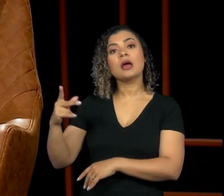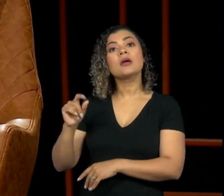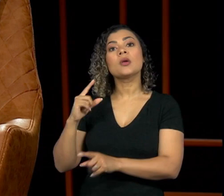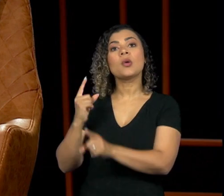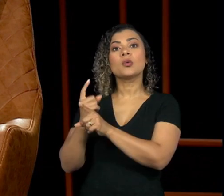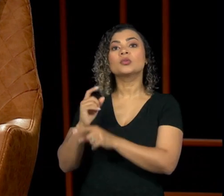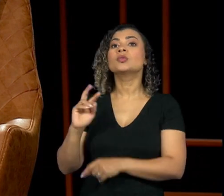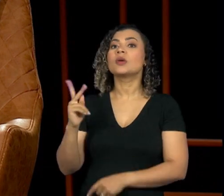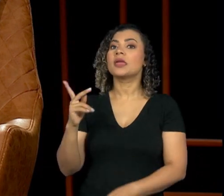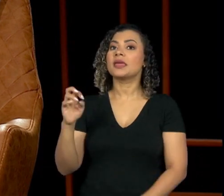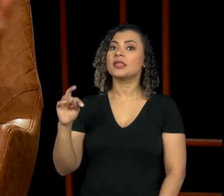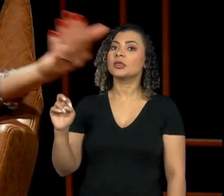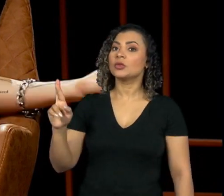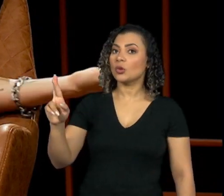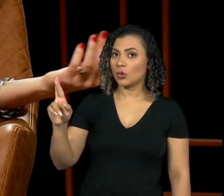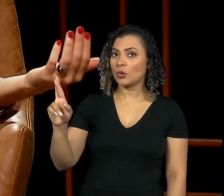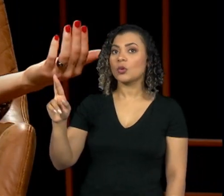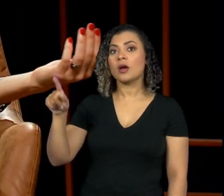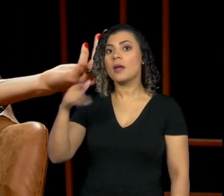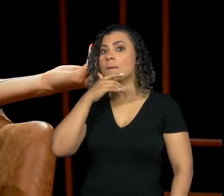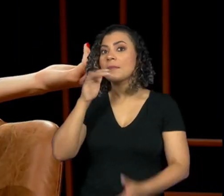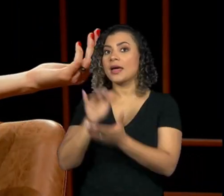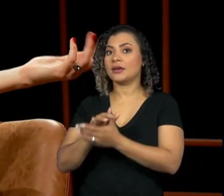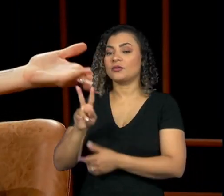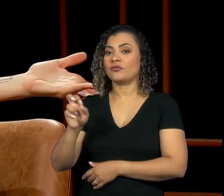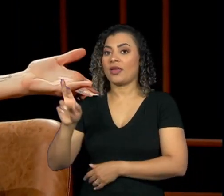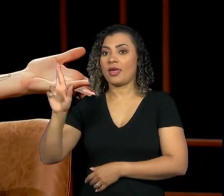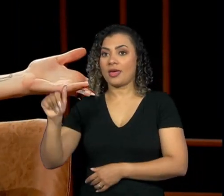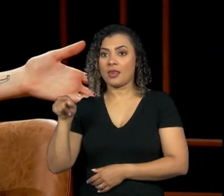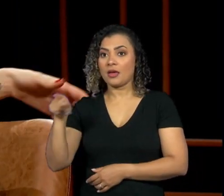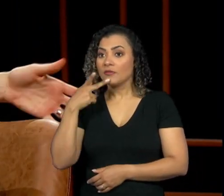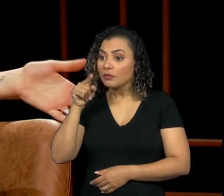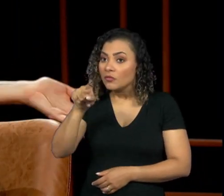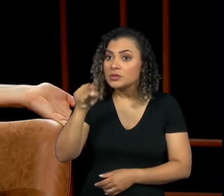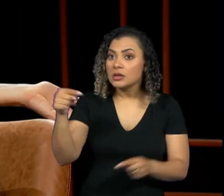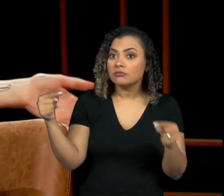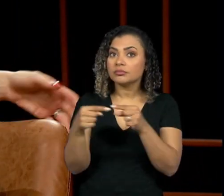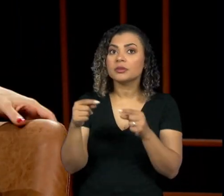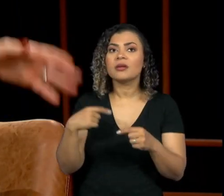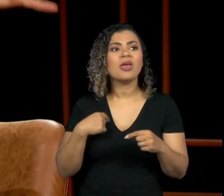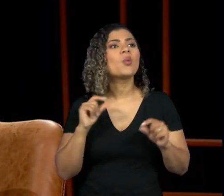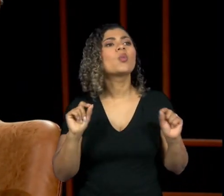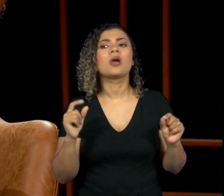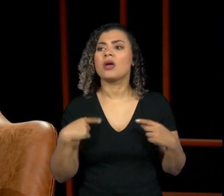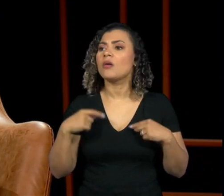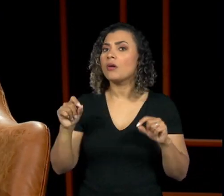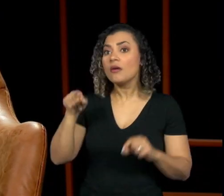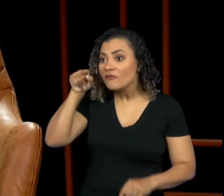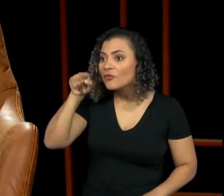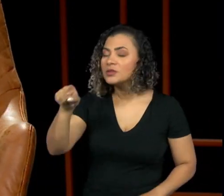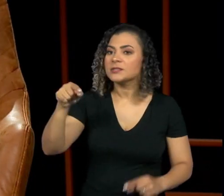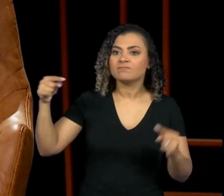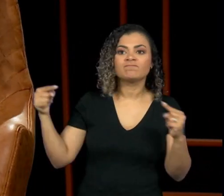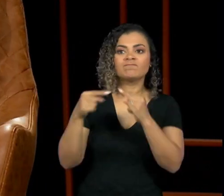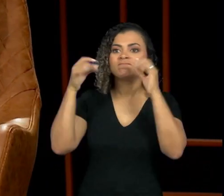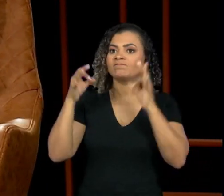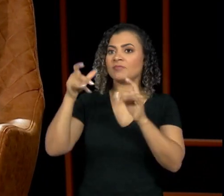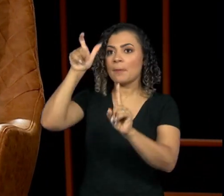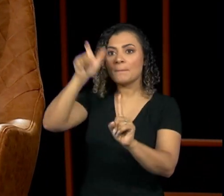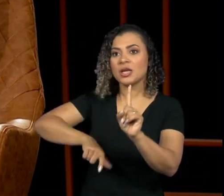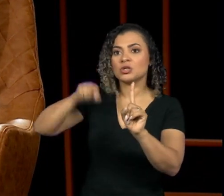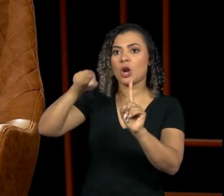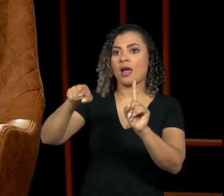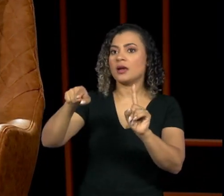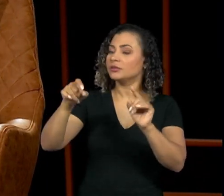Heitor Dália no aeroporto. O Heitor, que é o marido da Vera, fala, é você. Sou eu o quê, criatura? Ele, não, é você. É você. A personagem que a